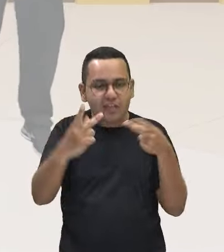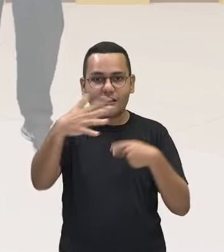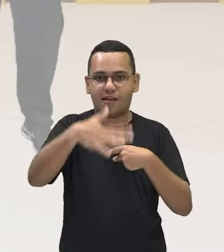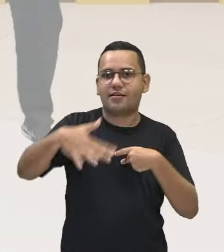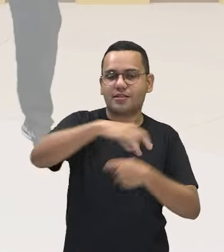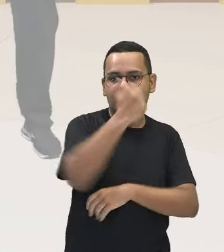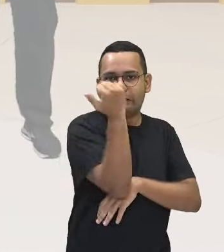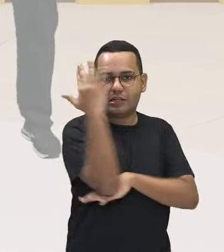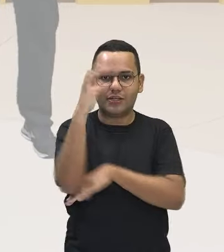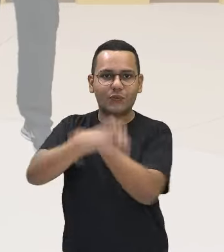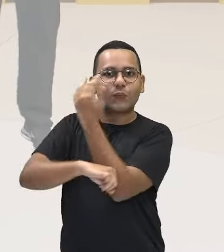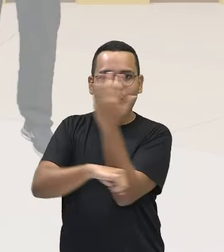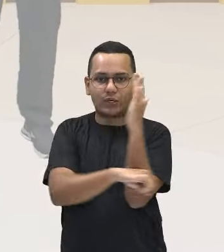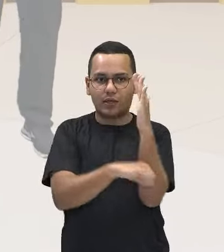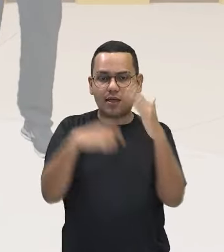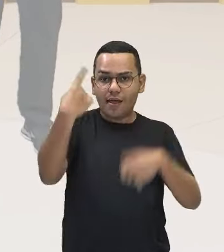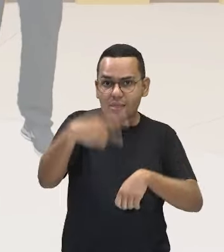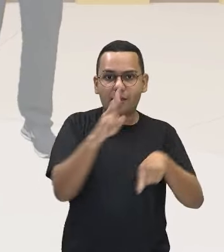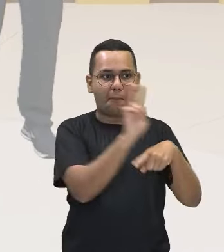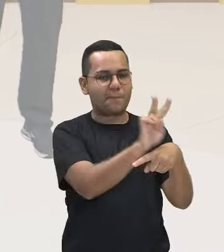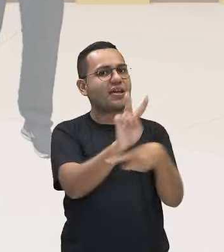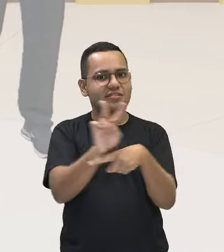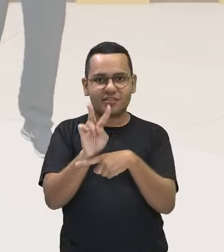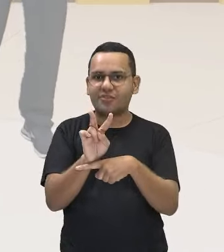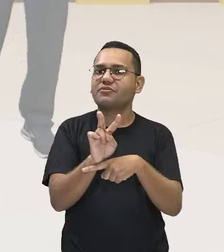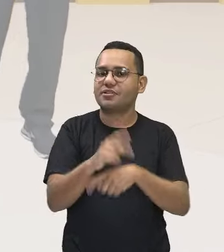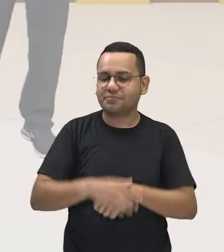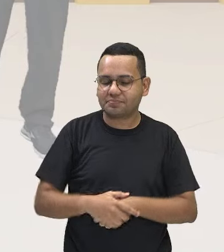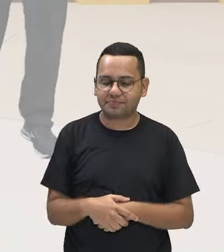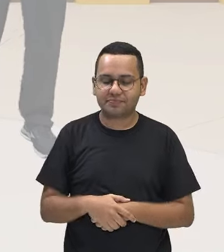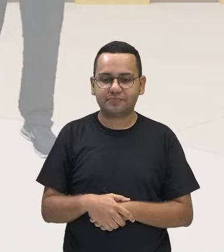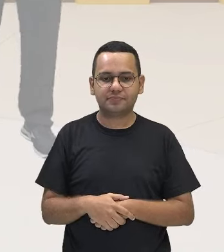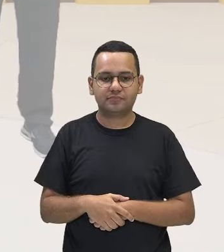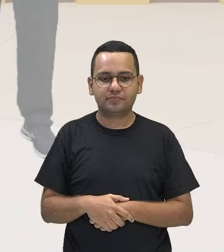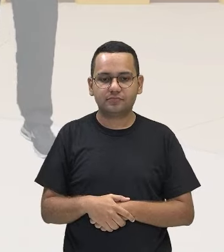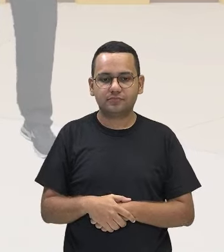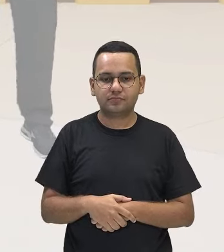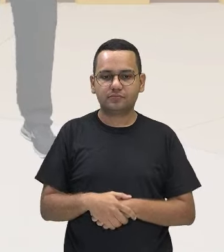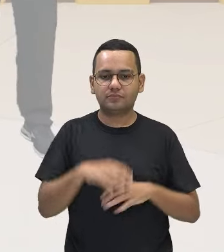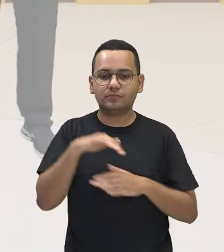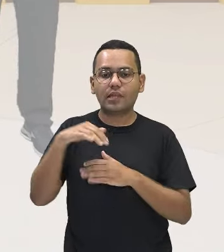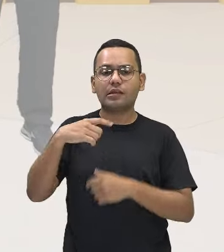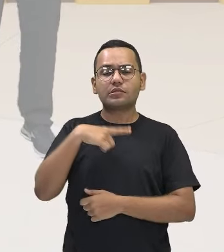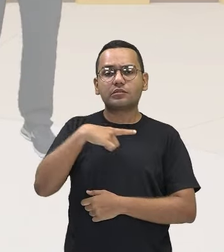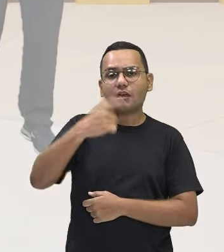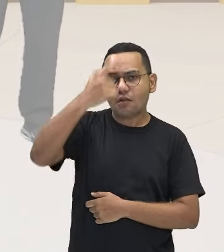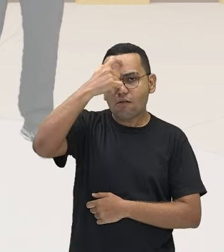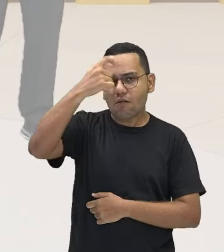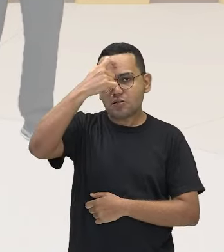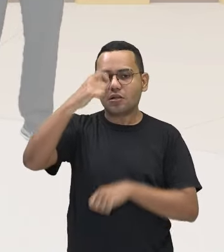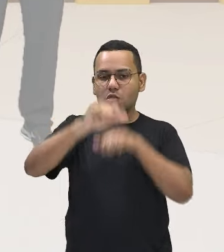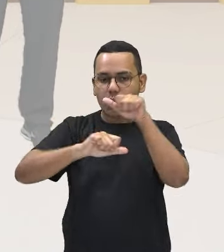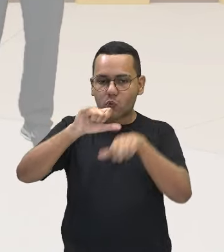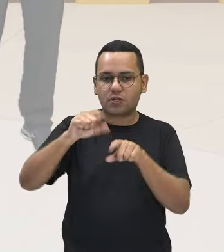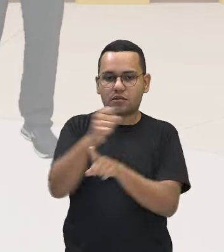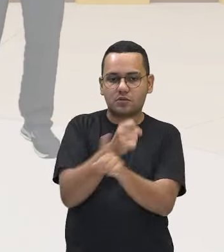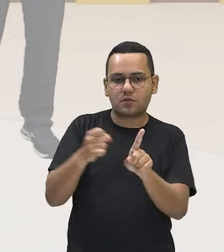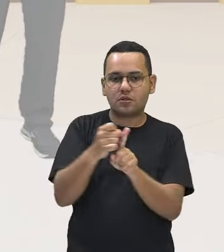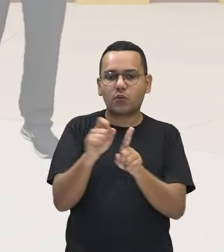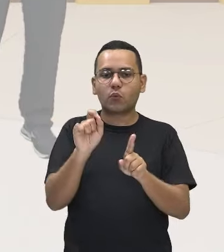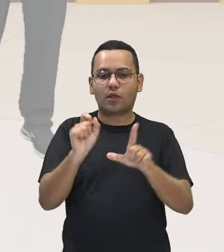é muito bem preservada, graças a Deus, não é isso? E promove a conscientização e mudanças sociais, utilizando plataforma para